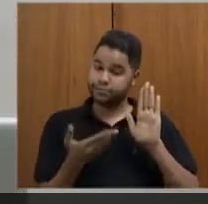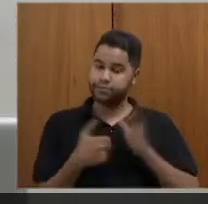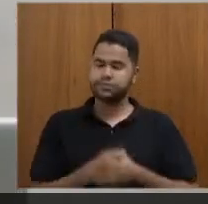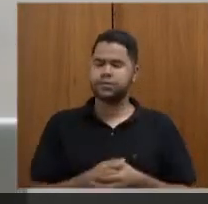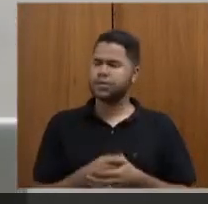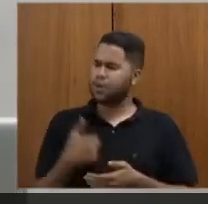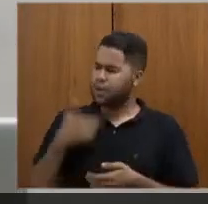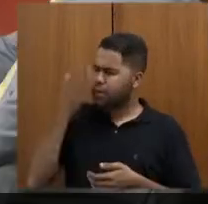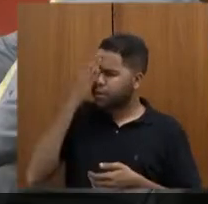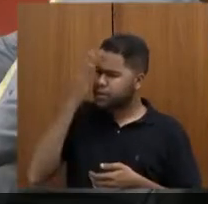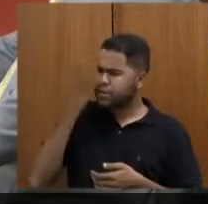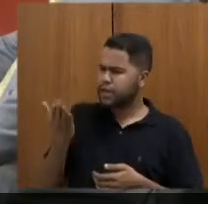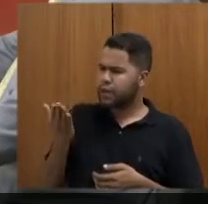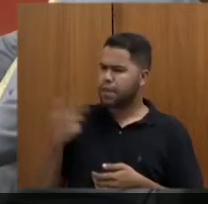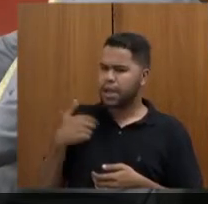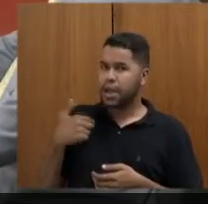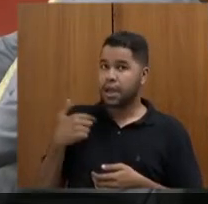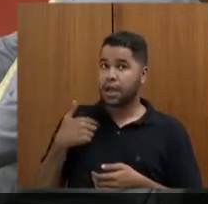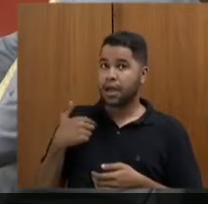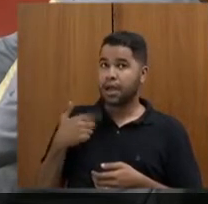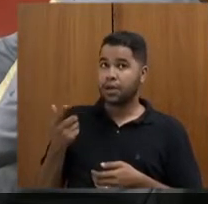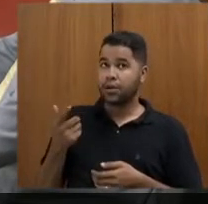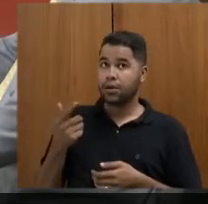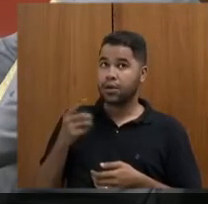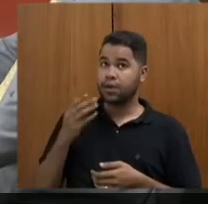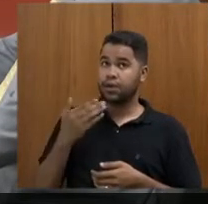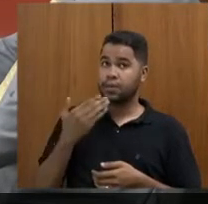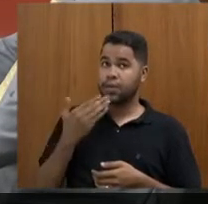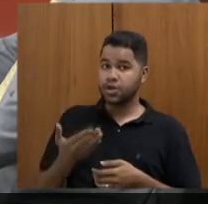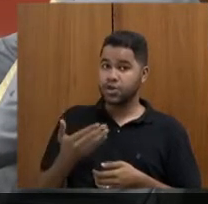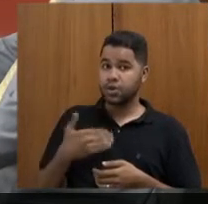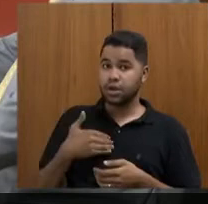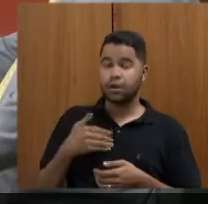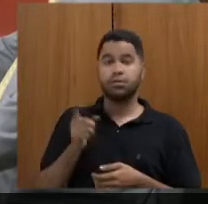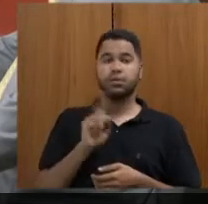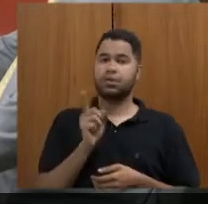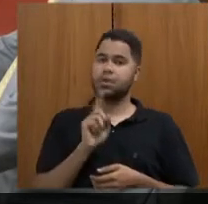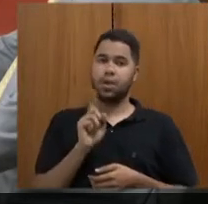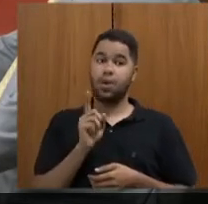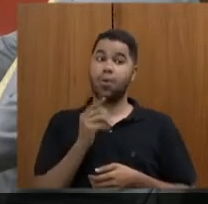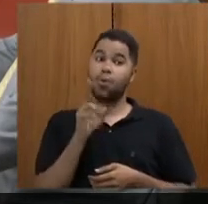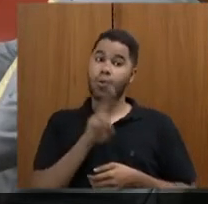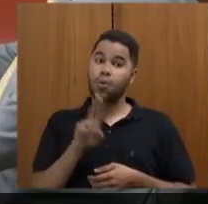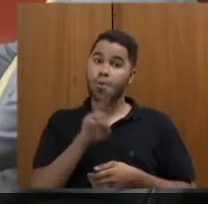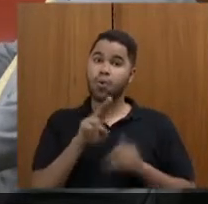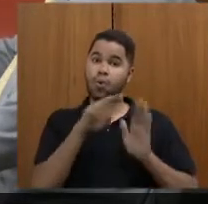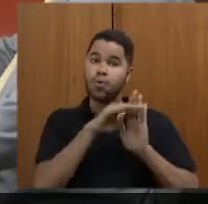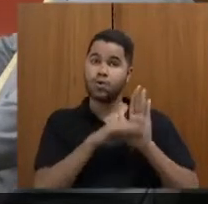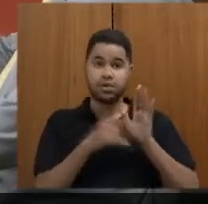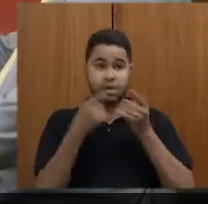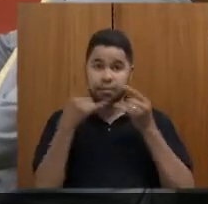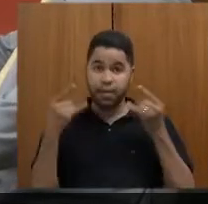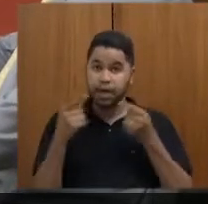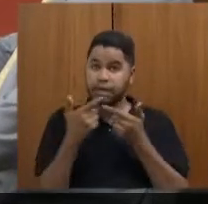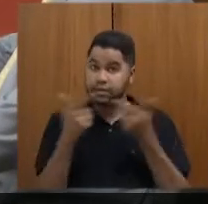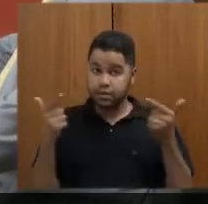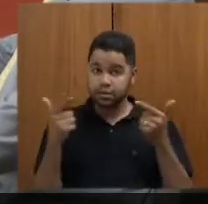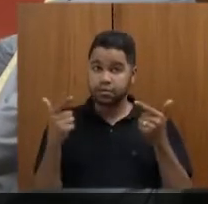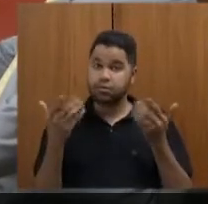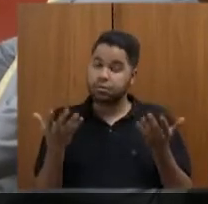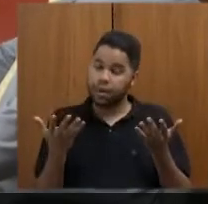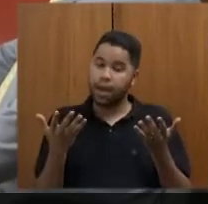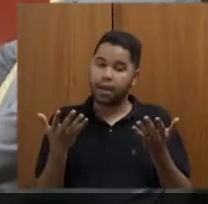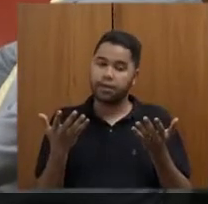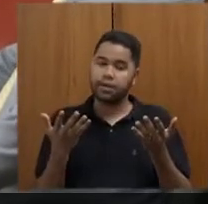é só para eu saber, eu estou com as minhas coisas já empacotadas. A senhora está determinando, então, que eu me retire? Não, a determinação é que o senhor use máscara. Como e se não tiver,